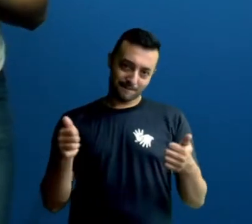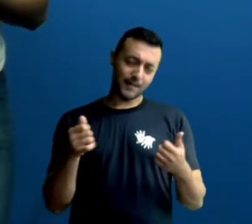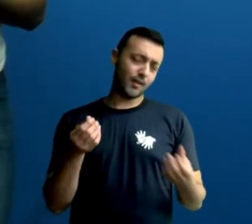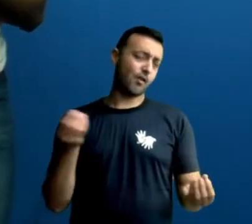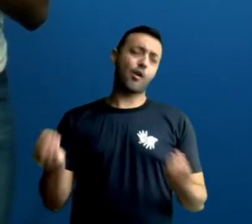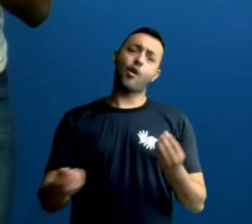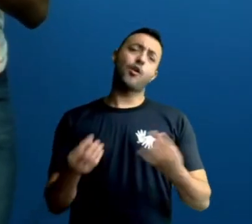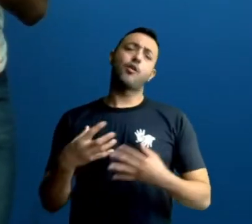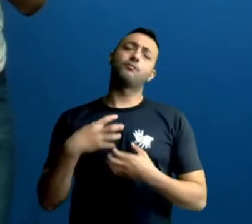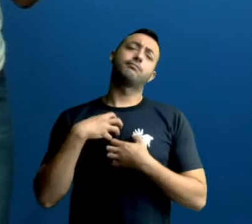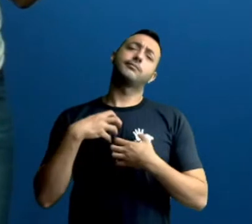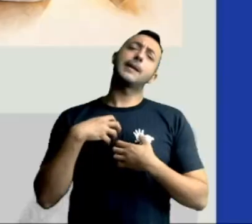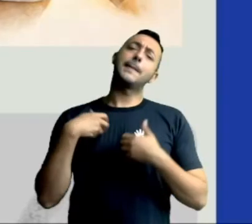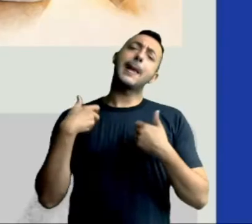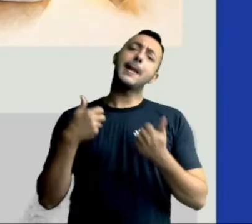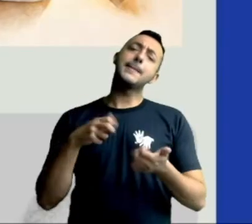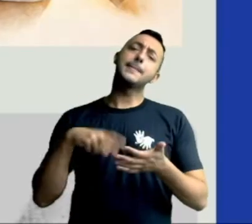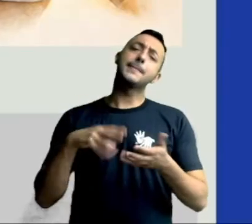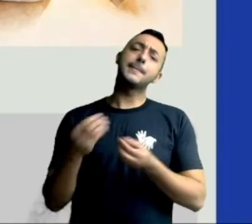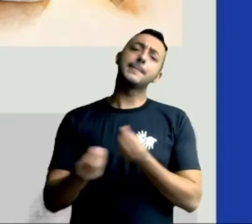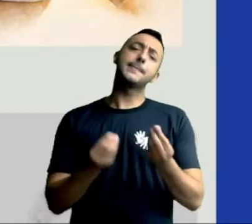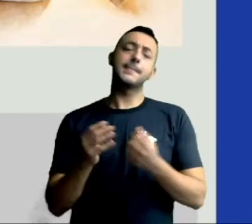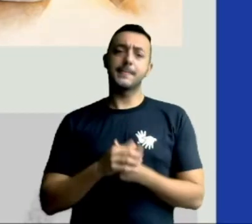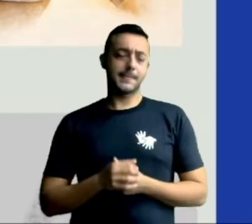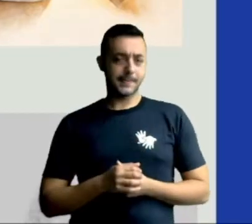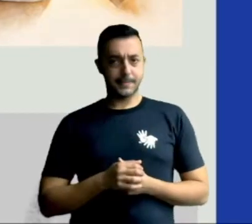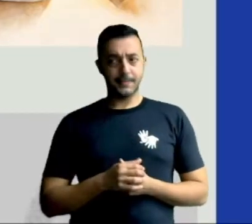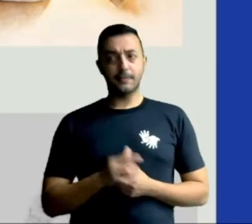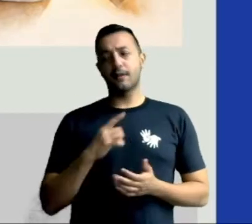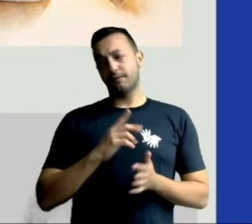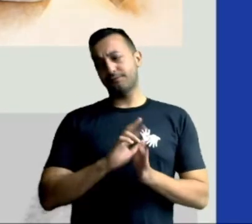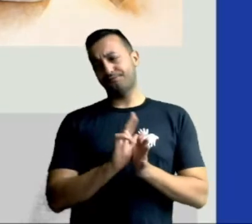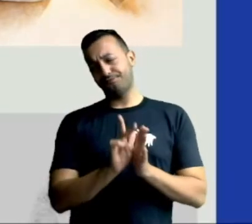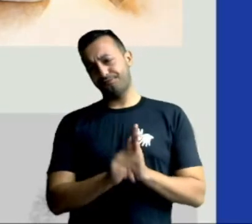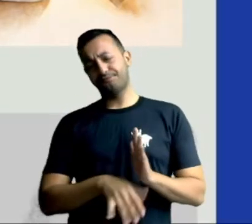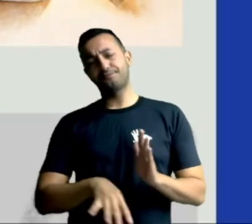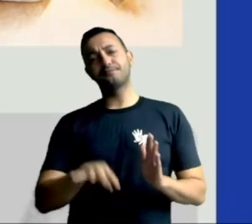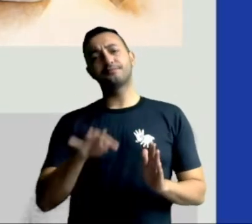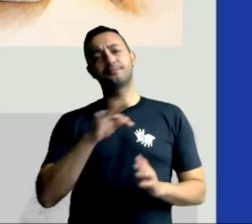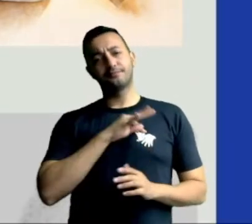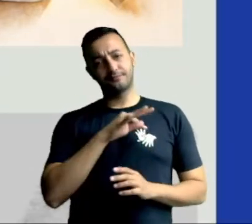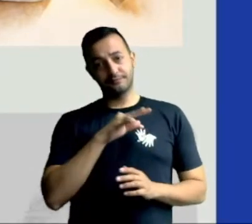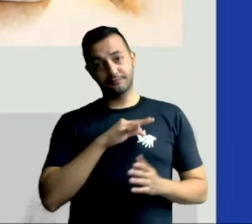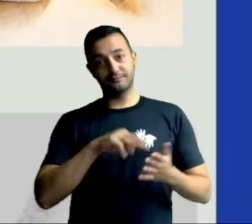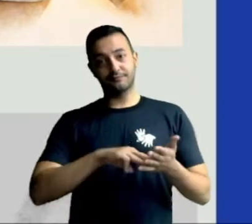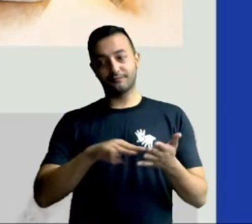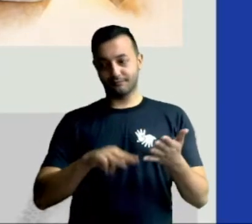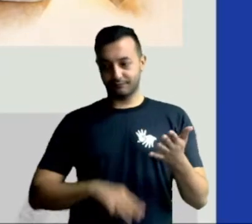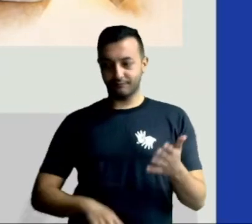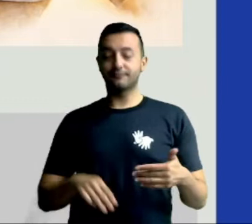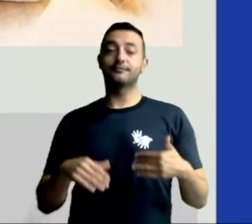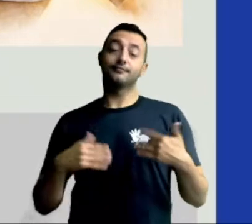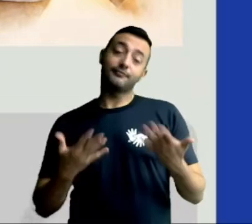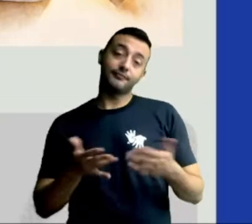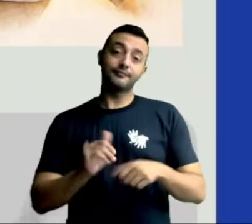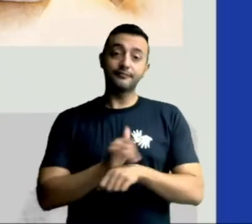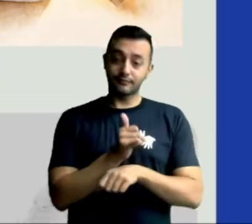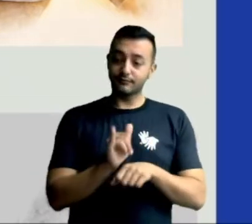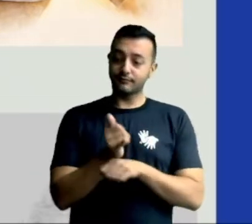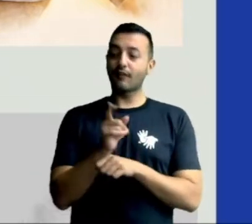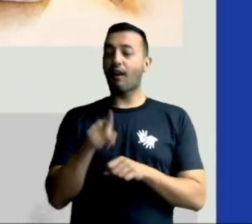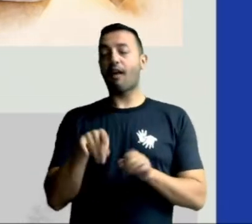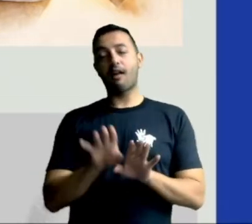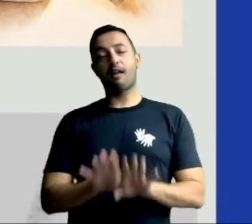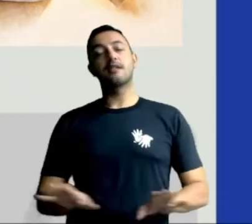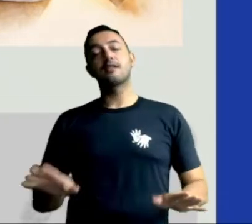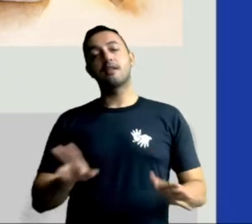eu vou me sentir bem lendo? Vê só. Reúnem diversas técnicas e métodos. Então, as estratégias são isso,